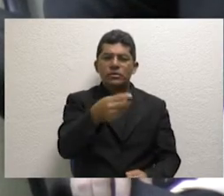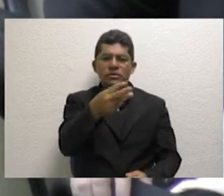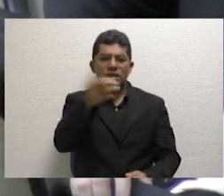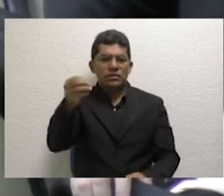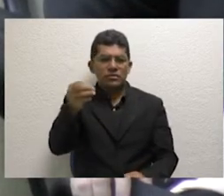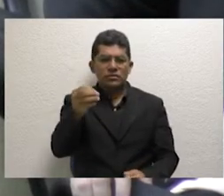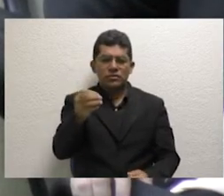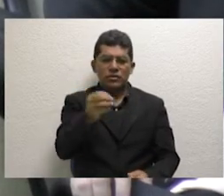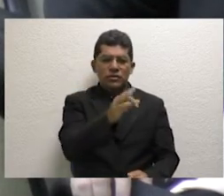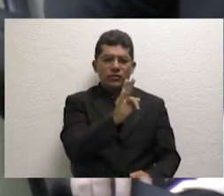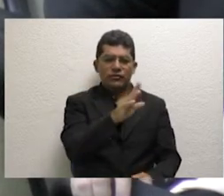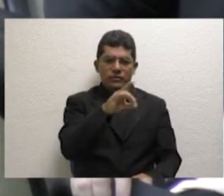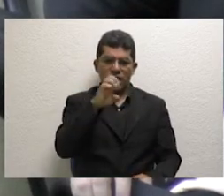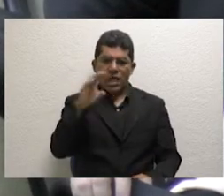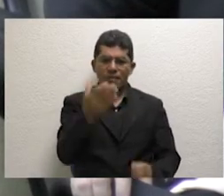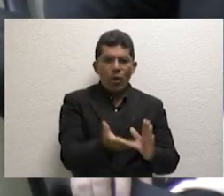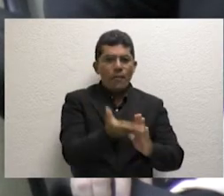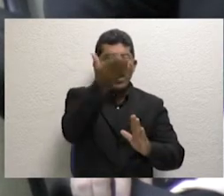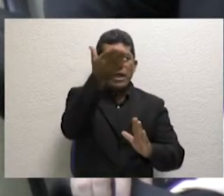Fundeb aumenta e o abono diminui